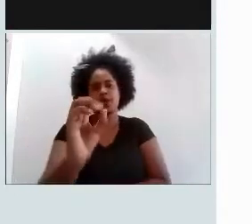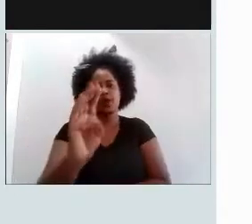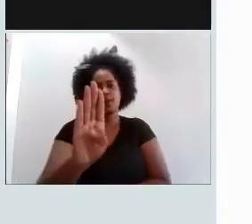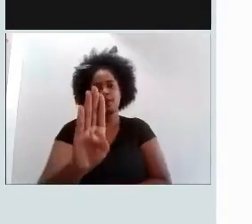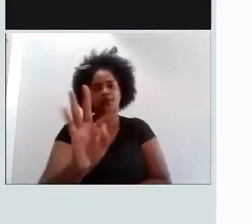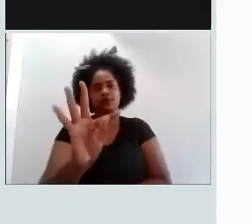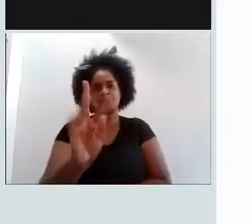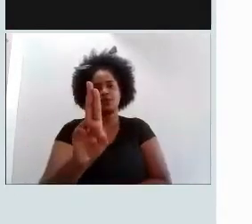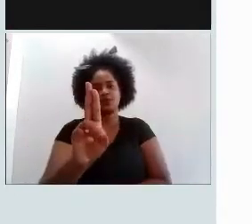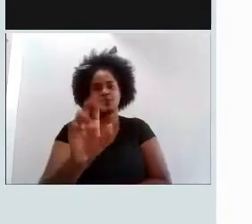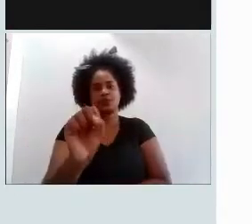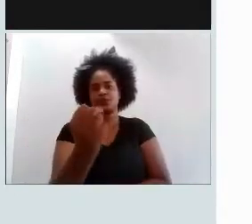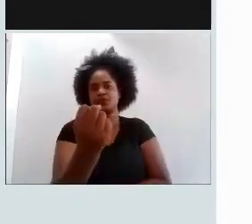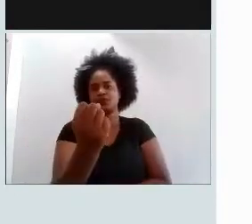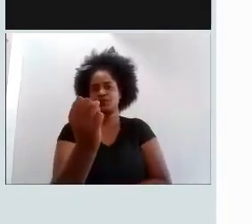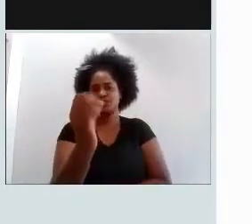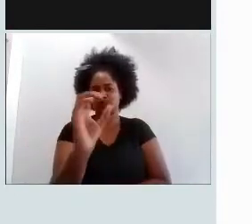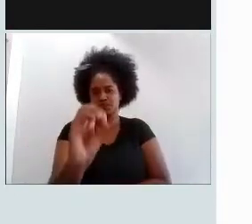graus, certo?